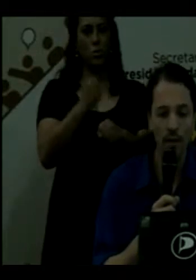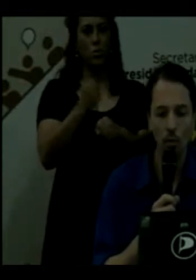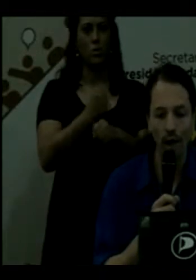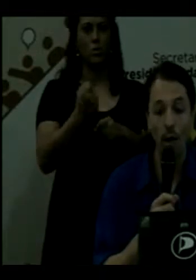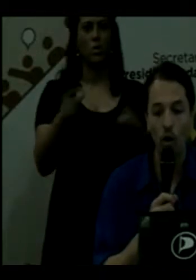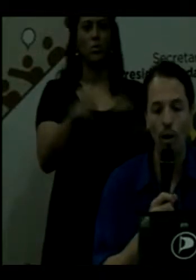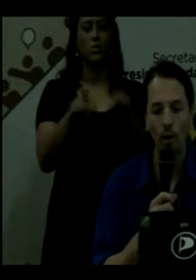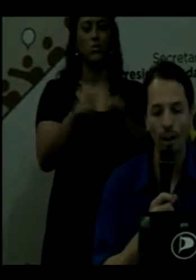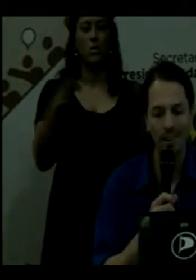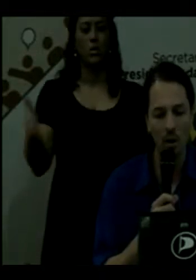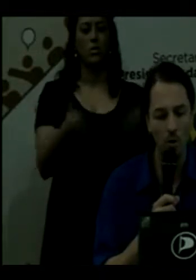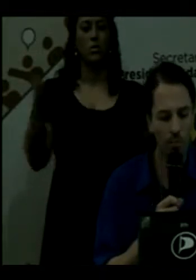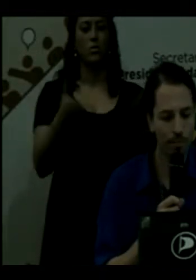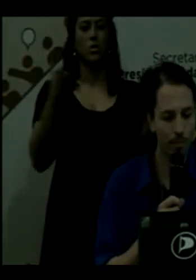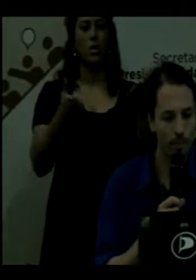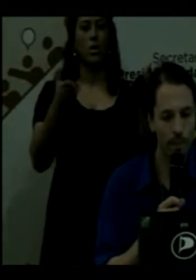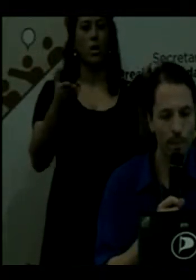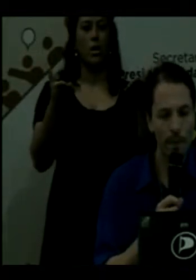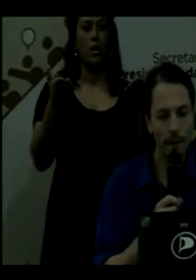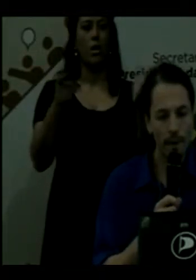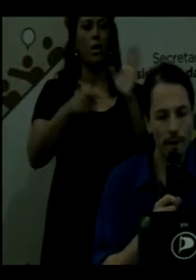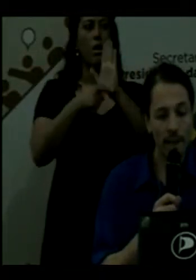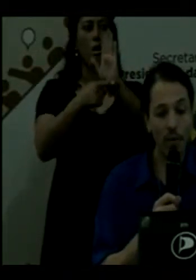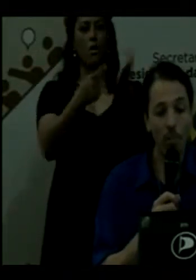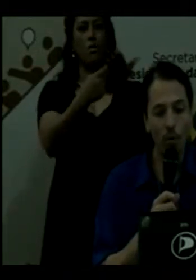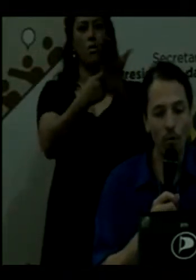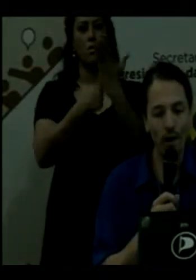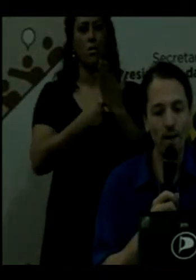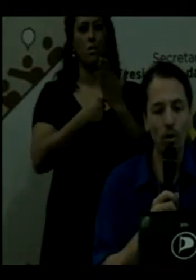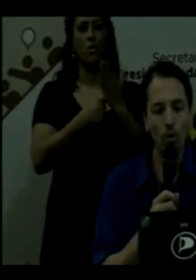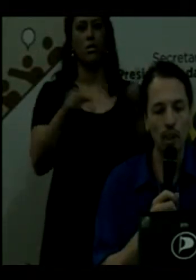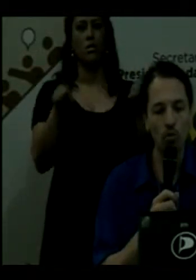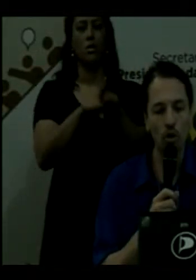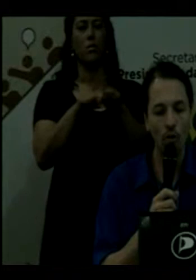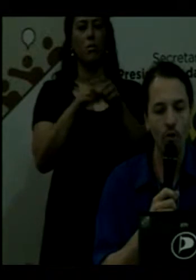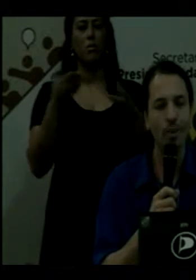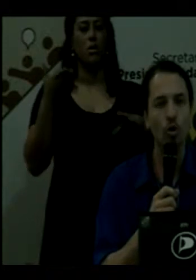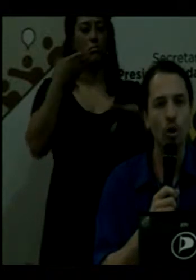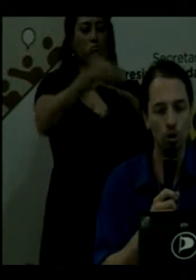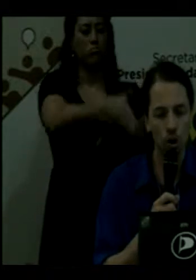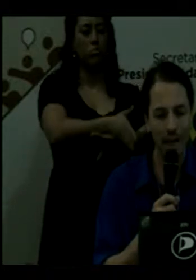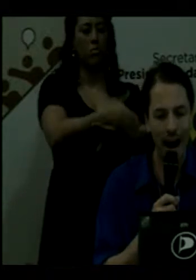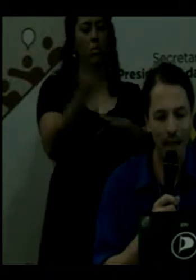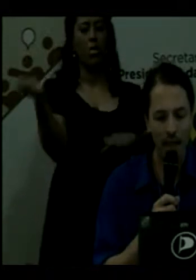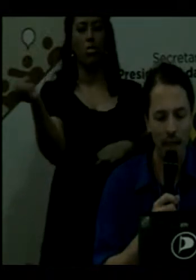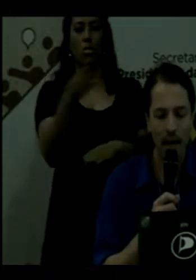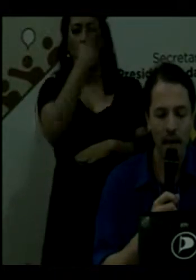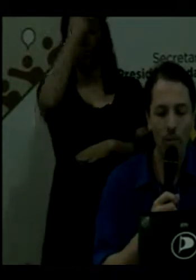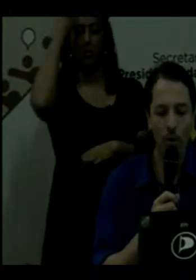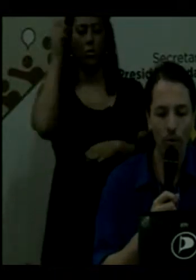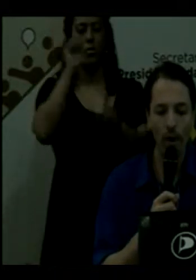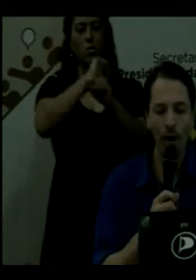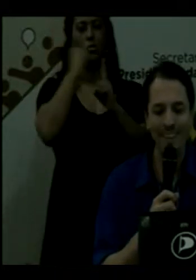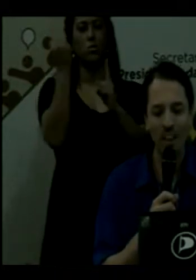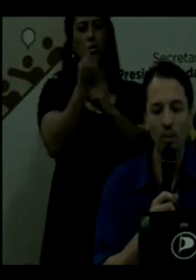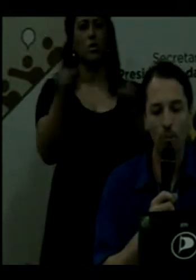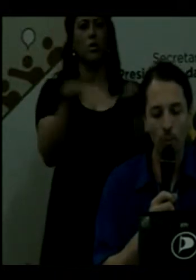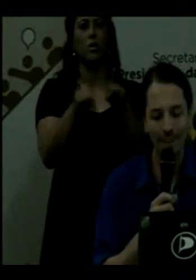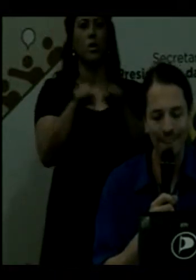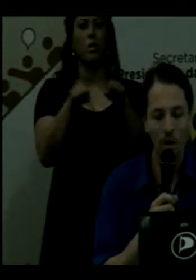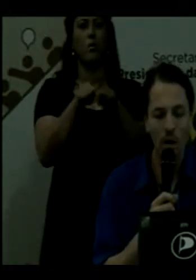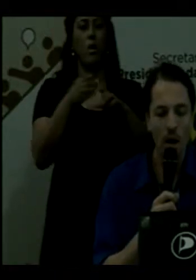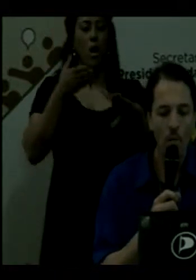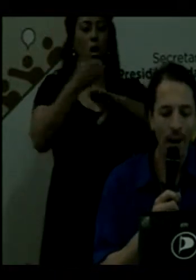construção e estimular a colaboração. Deve prover a inclusão de novos atores sociais e prover o